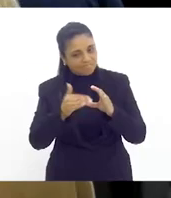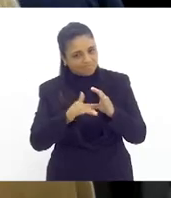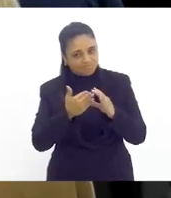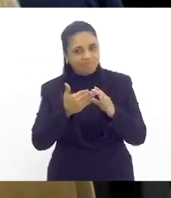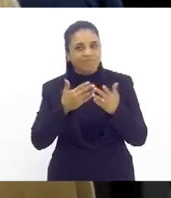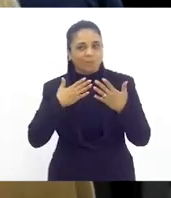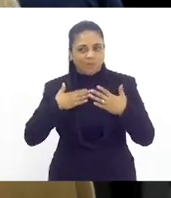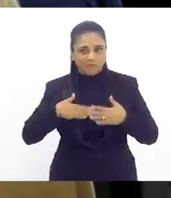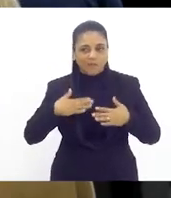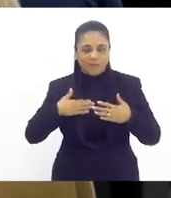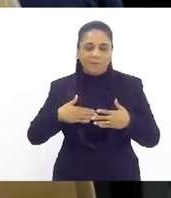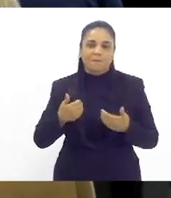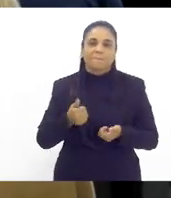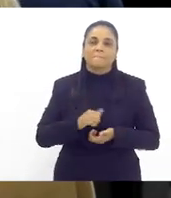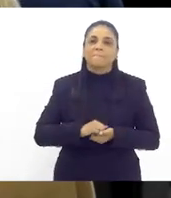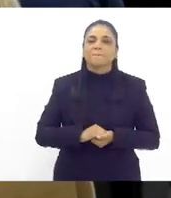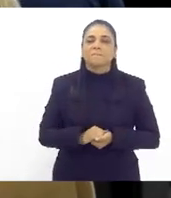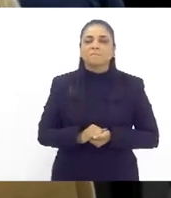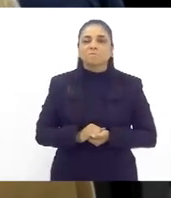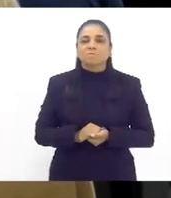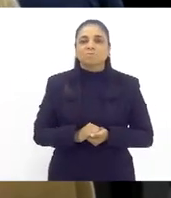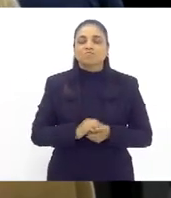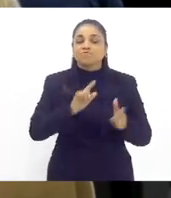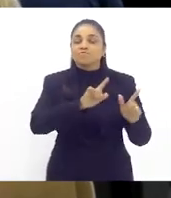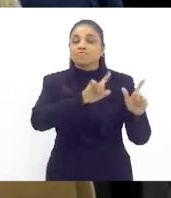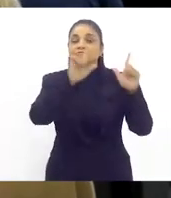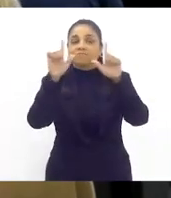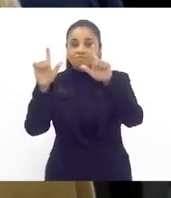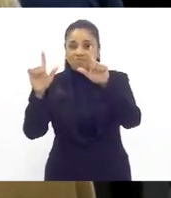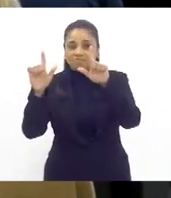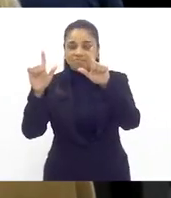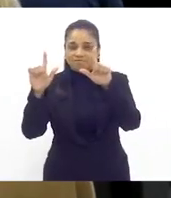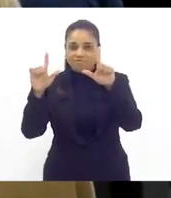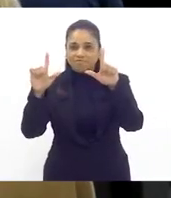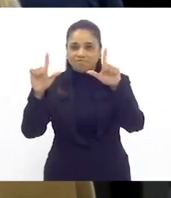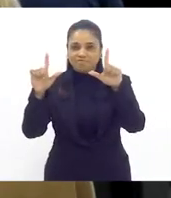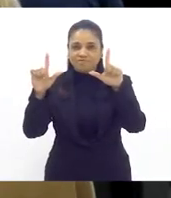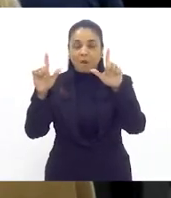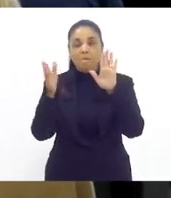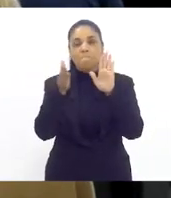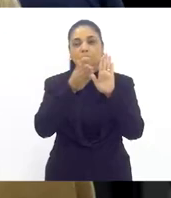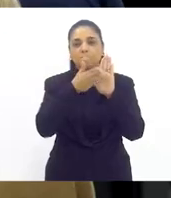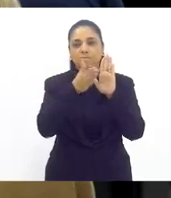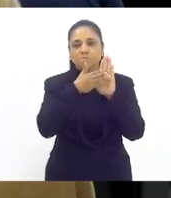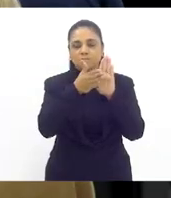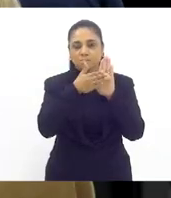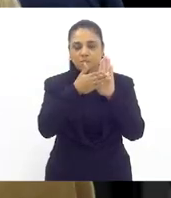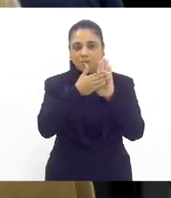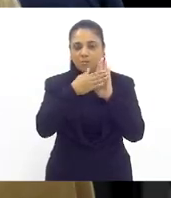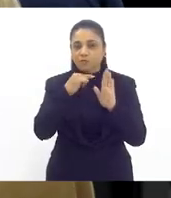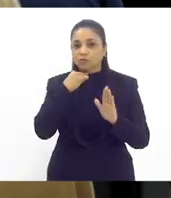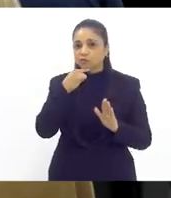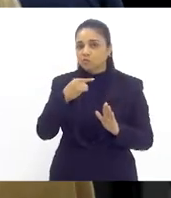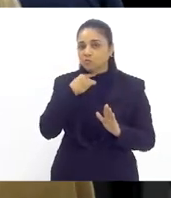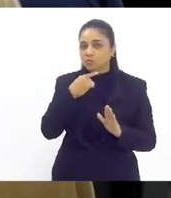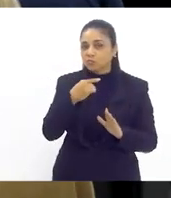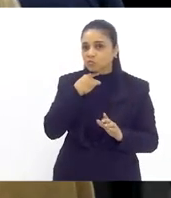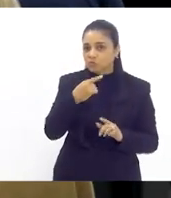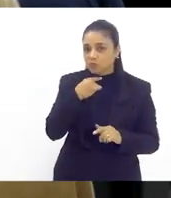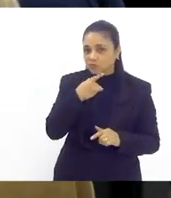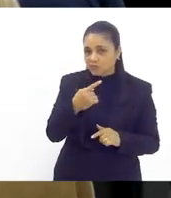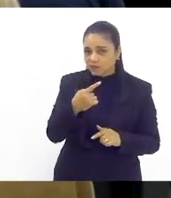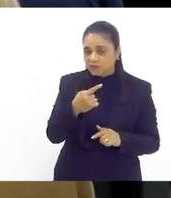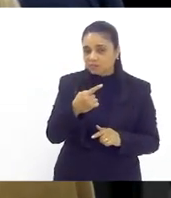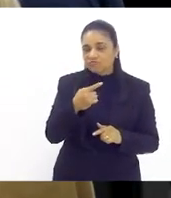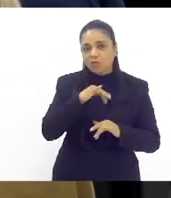aí da demanda pelo e-mail vamos lá a gente tem a proposta de plantão tira dúvidas a gente já anunciou